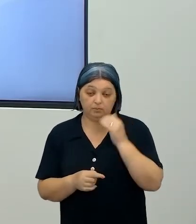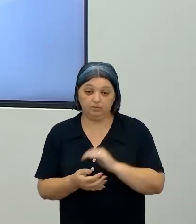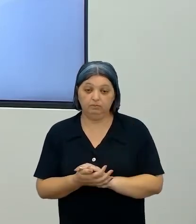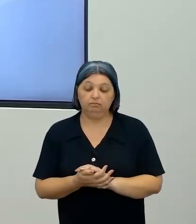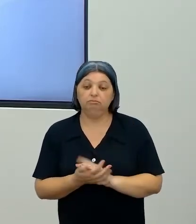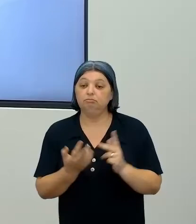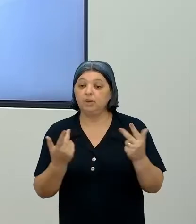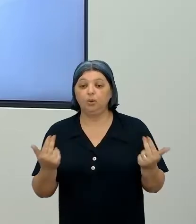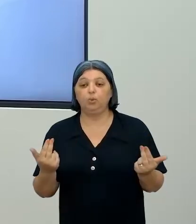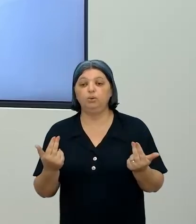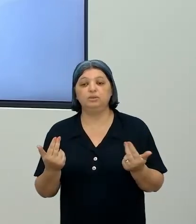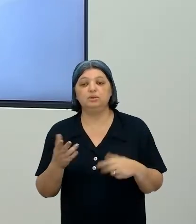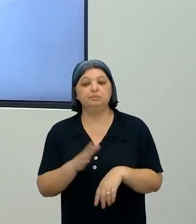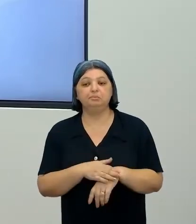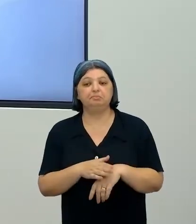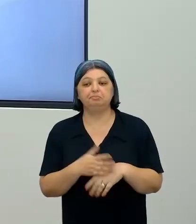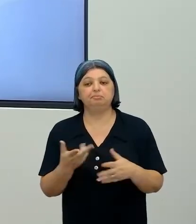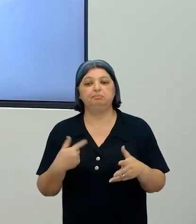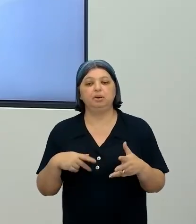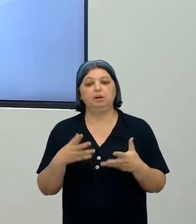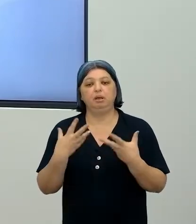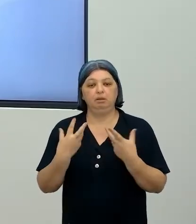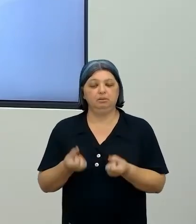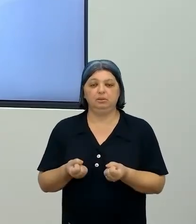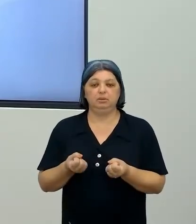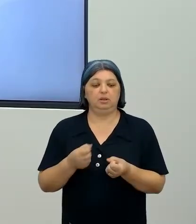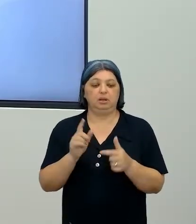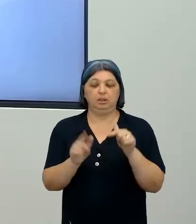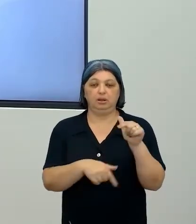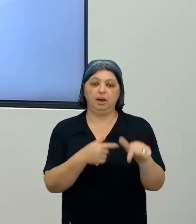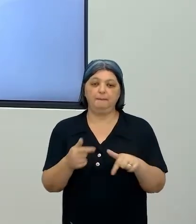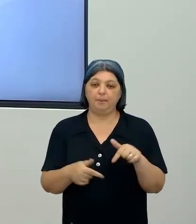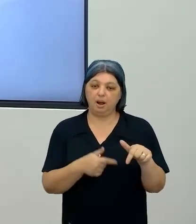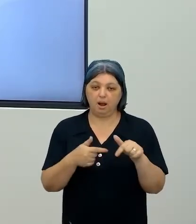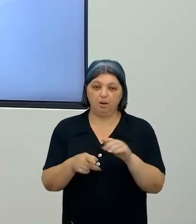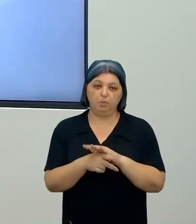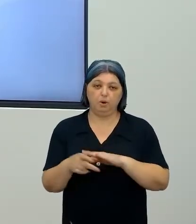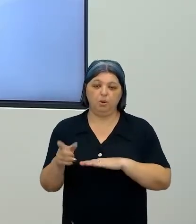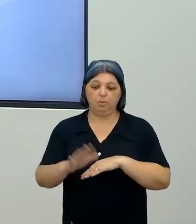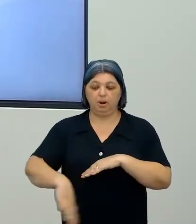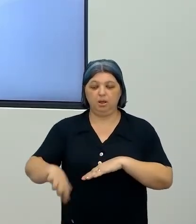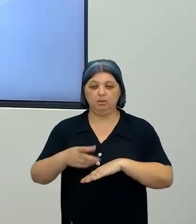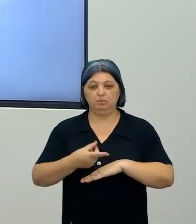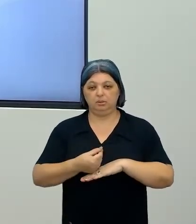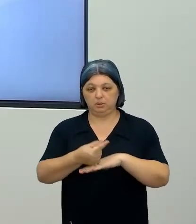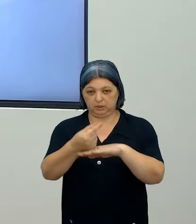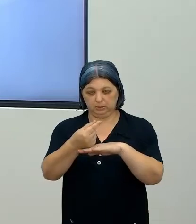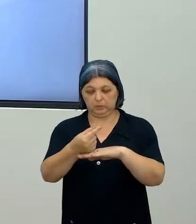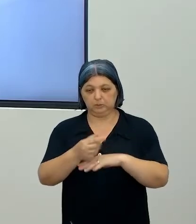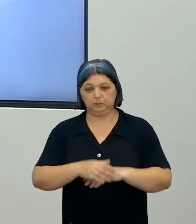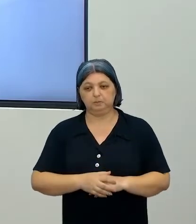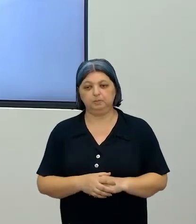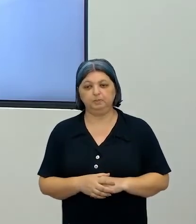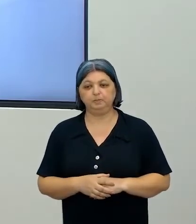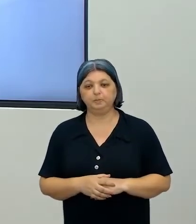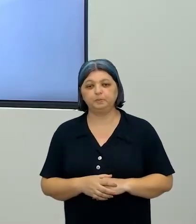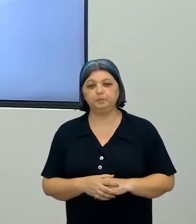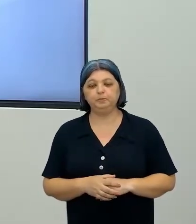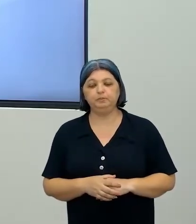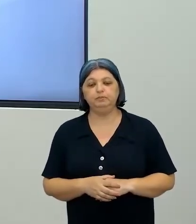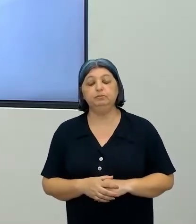algo que fizesse com que ele aderisse justamente ao trabalho do capitalismo, né? Então,